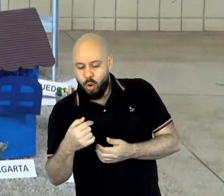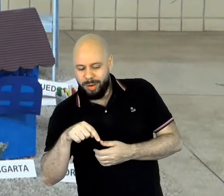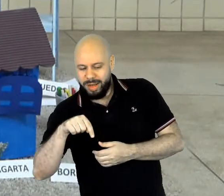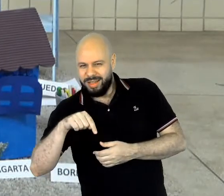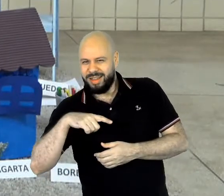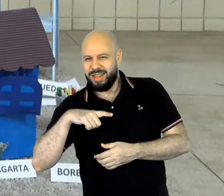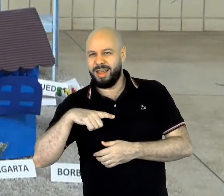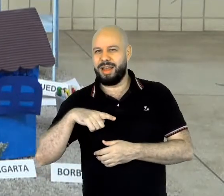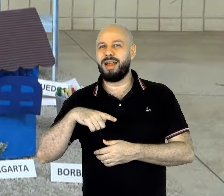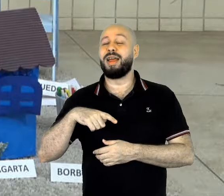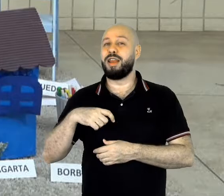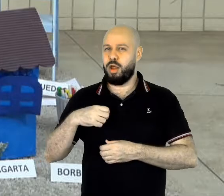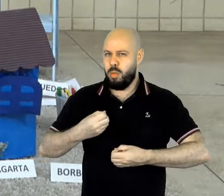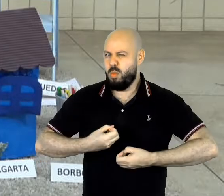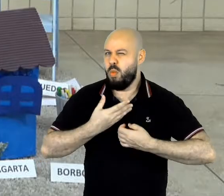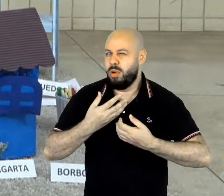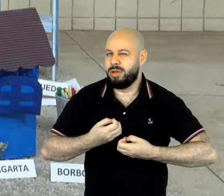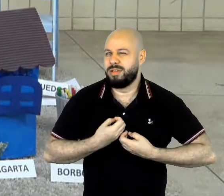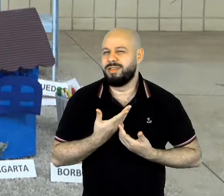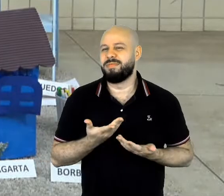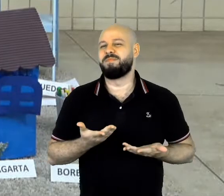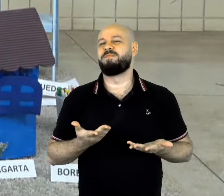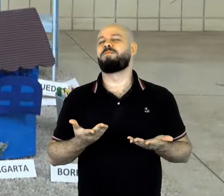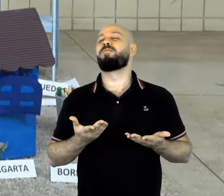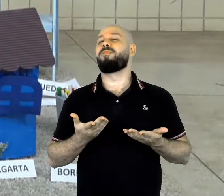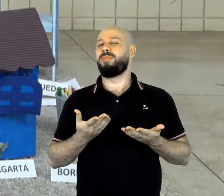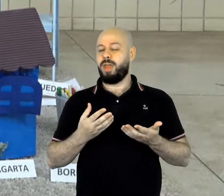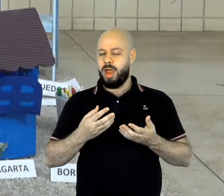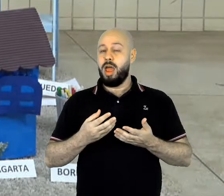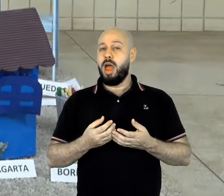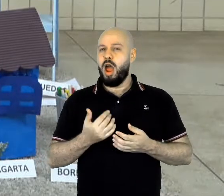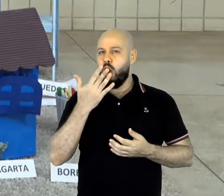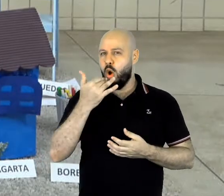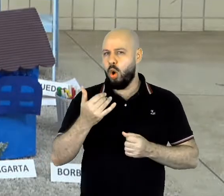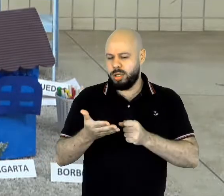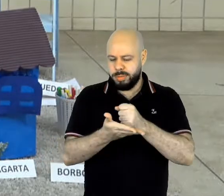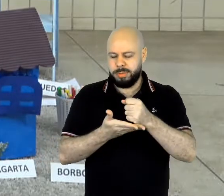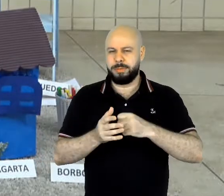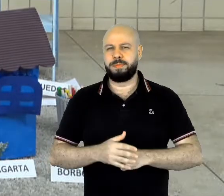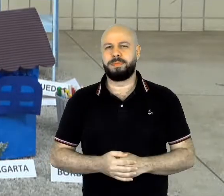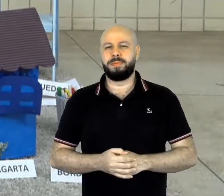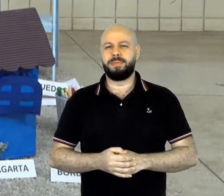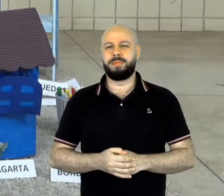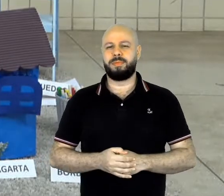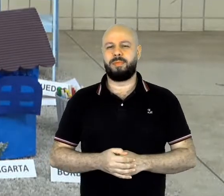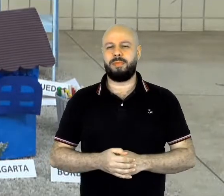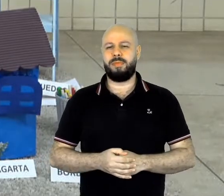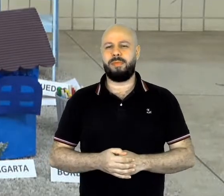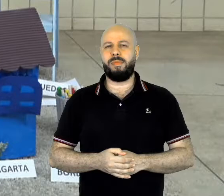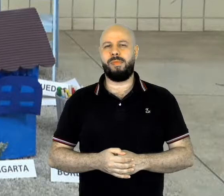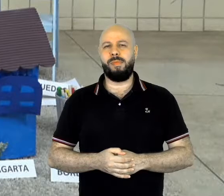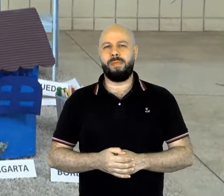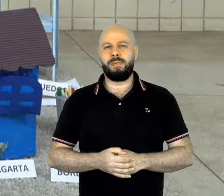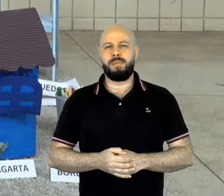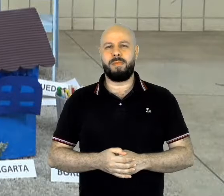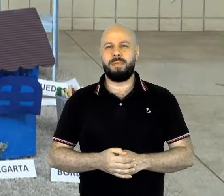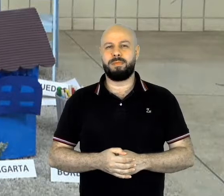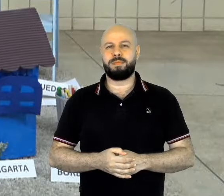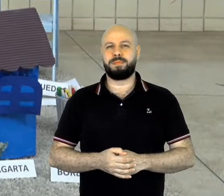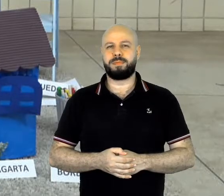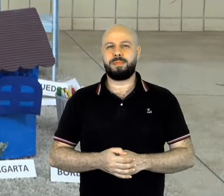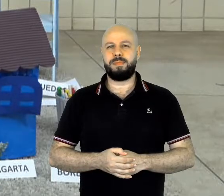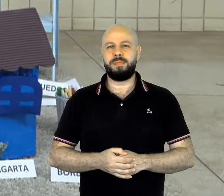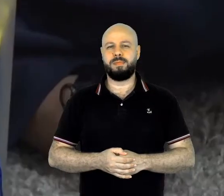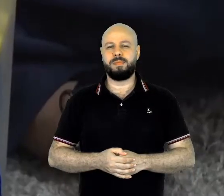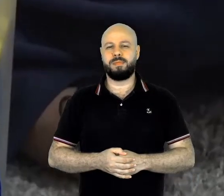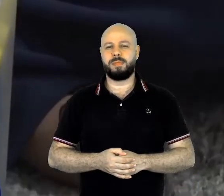foram trabalhadas no poema Cores Primárias. Então, vamos lá? Você vai mostrar para a sua criança